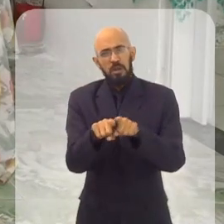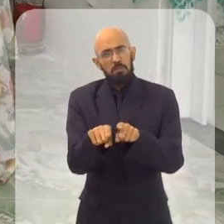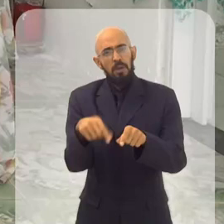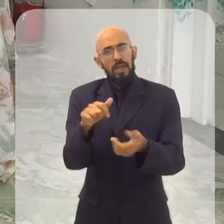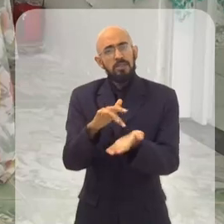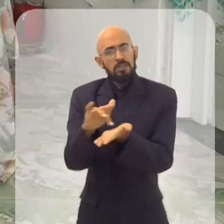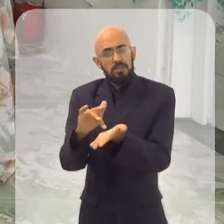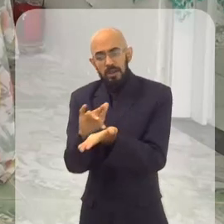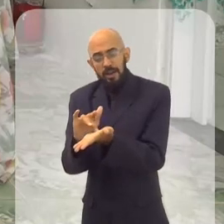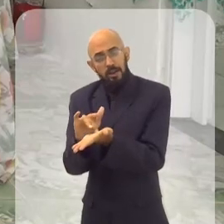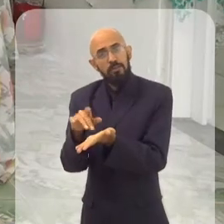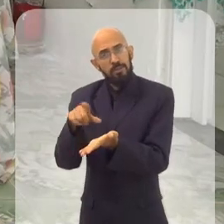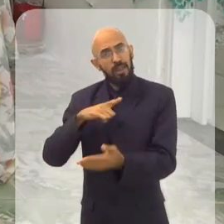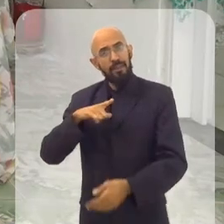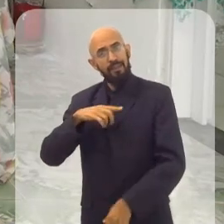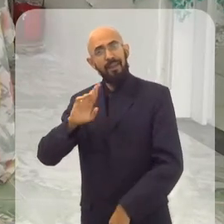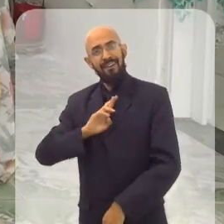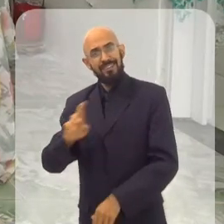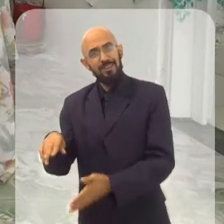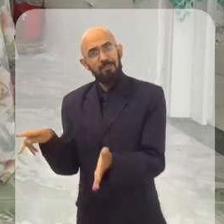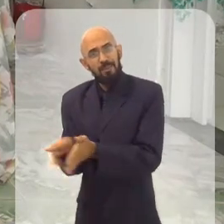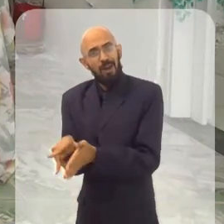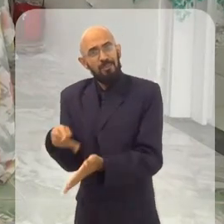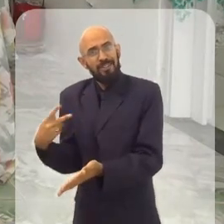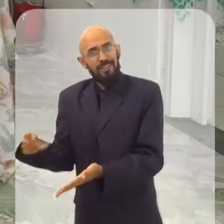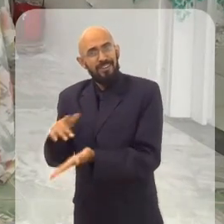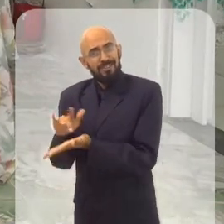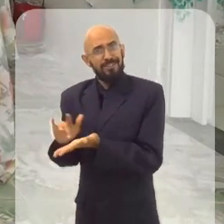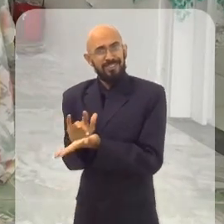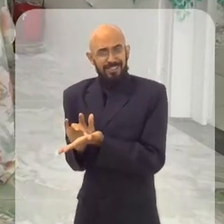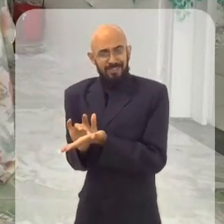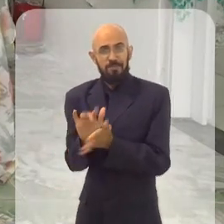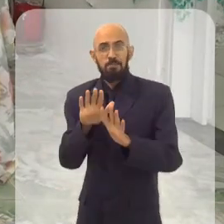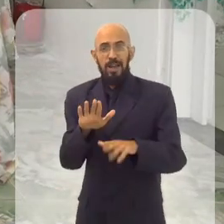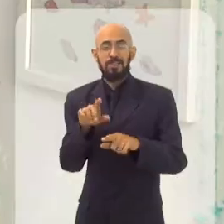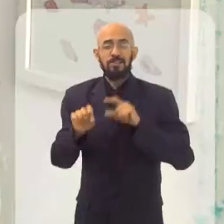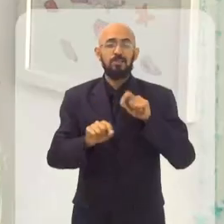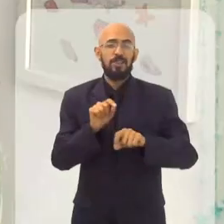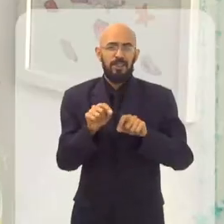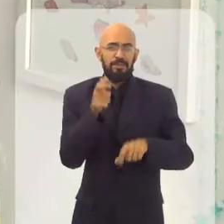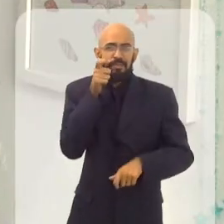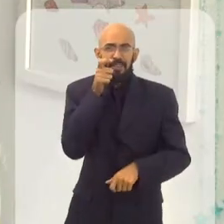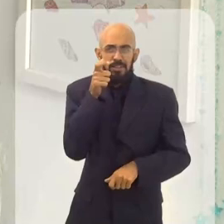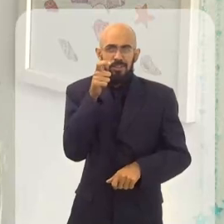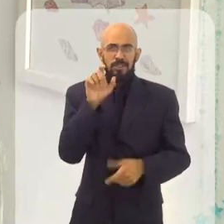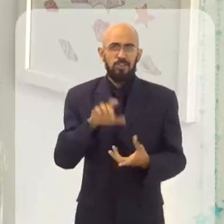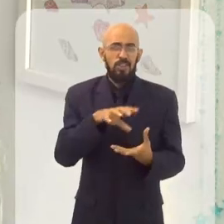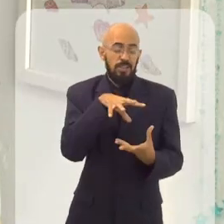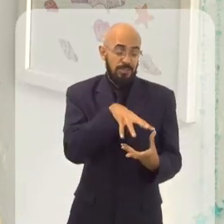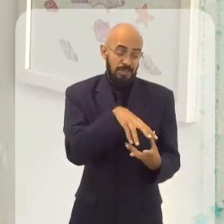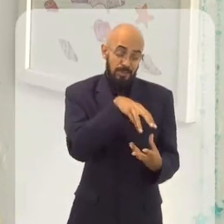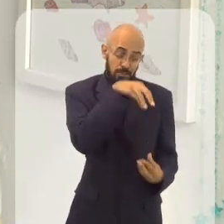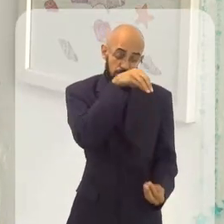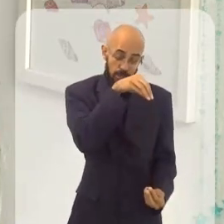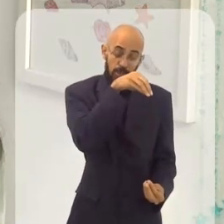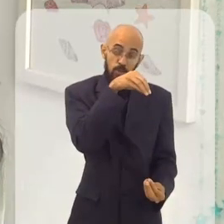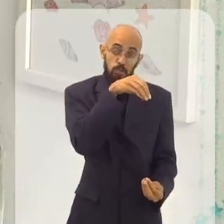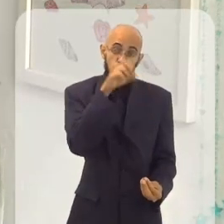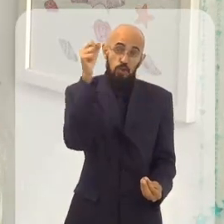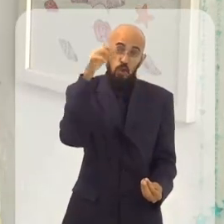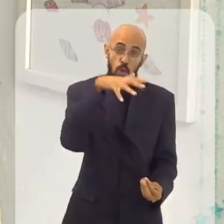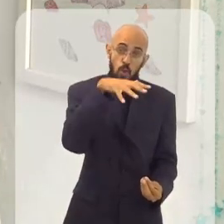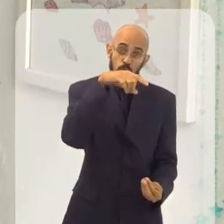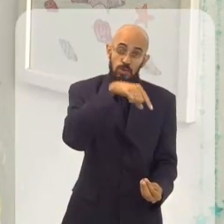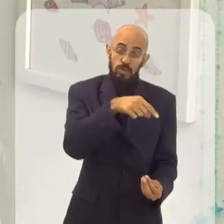cigana, né? Agora, eu acho interessante que esses espíritos, né, essas entidades, esses seres de luz que